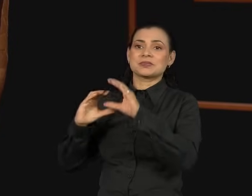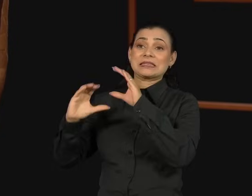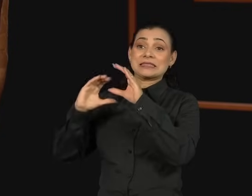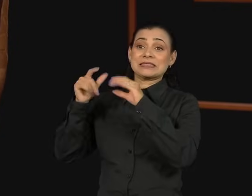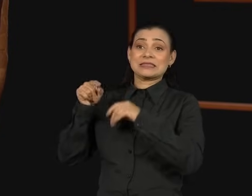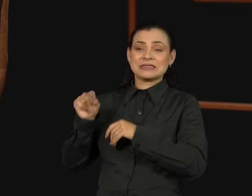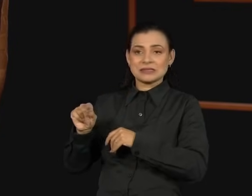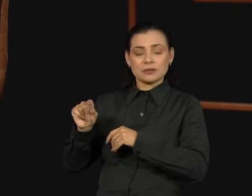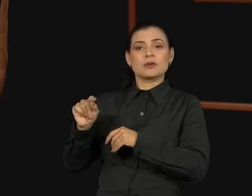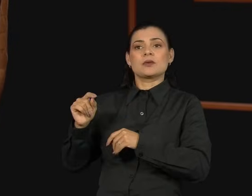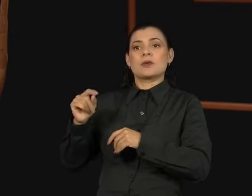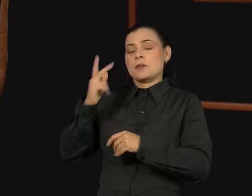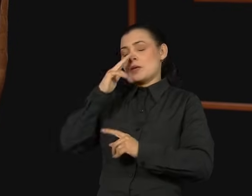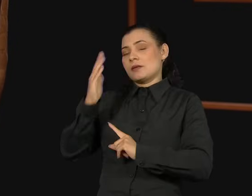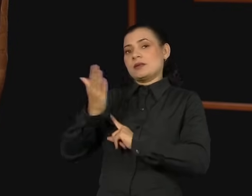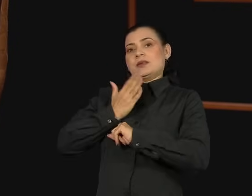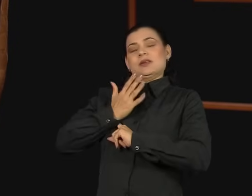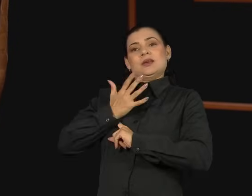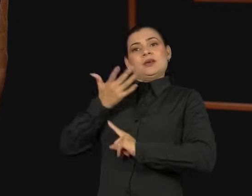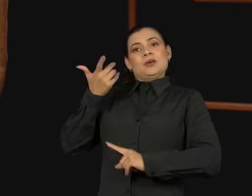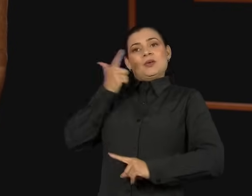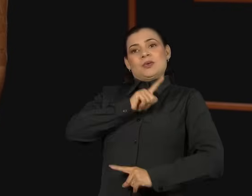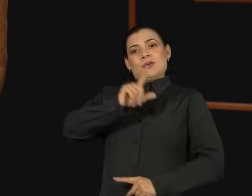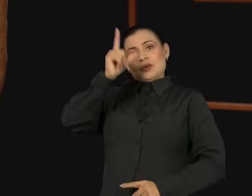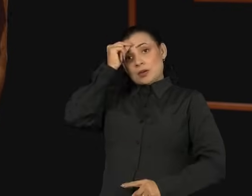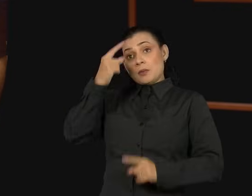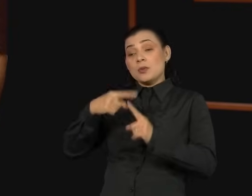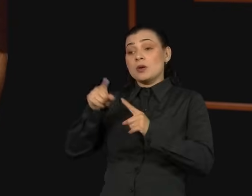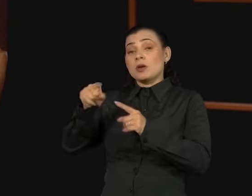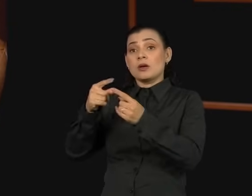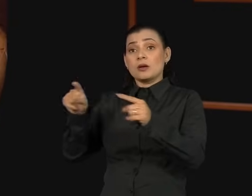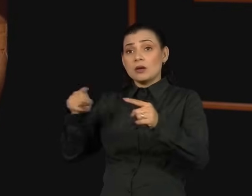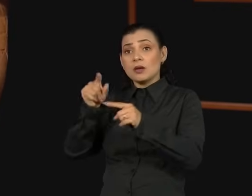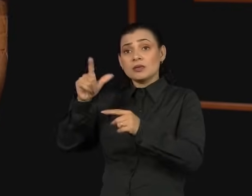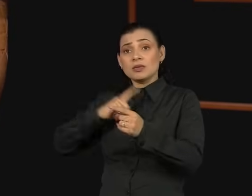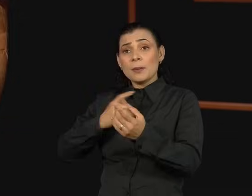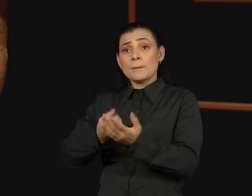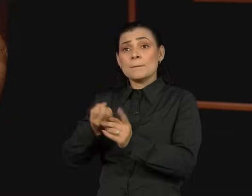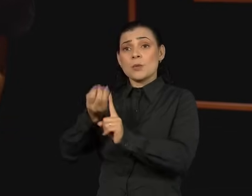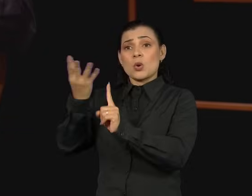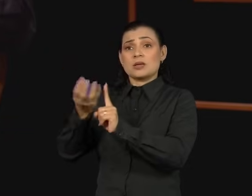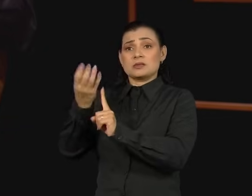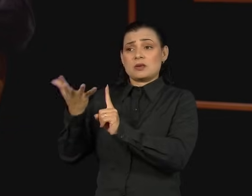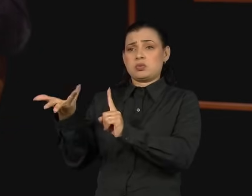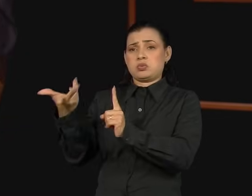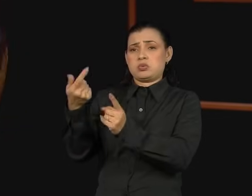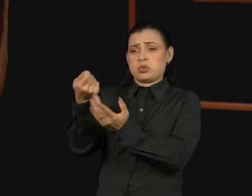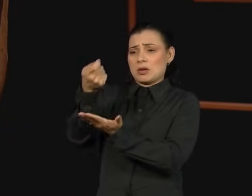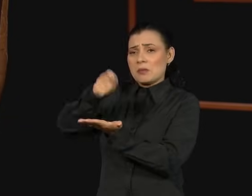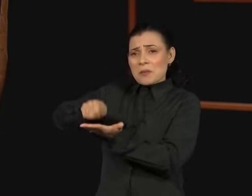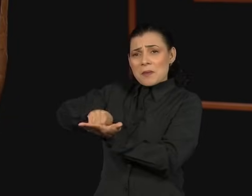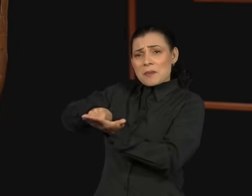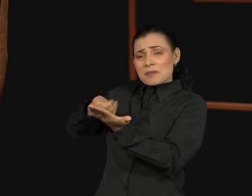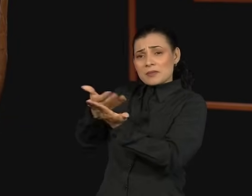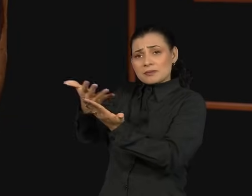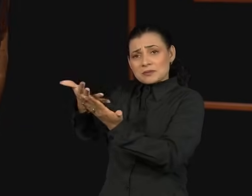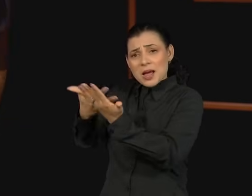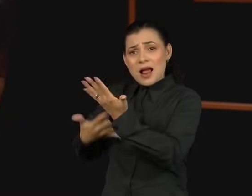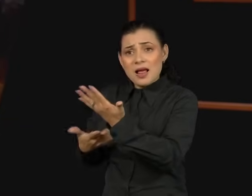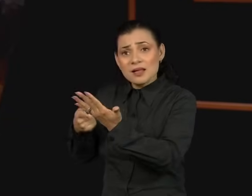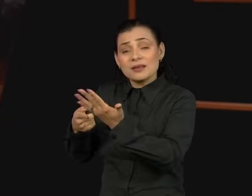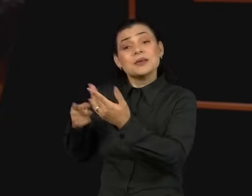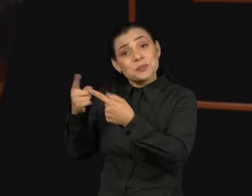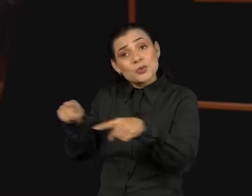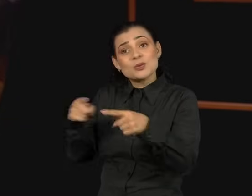salvação, não é? Porque a canção era poesia de altíssima qualidade, né? E era